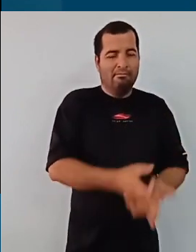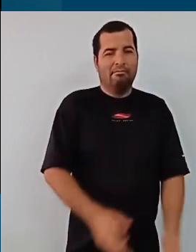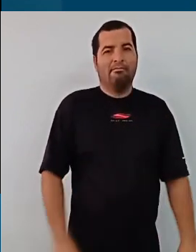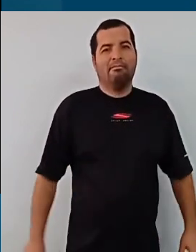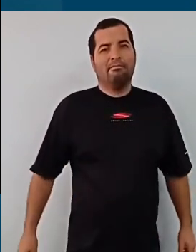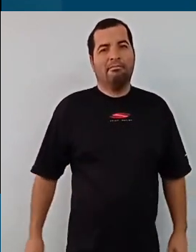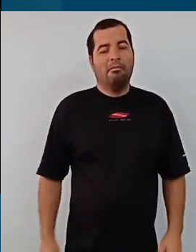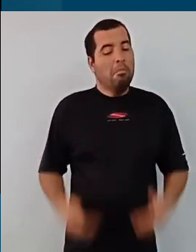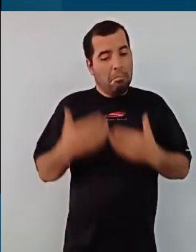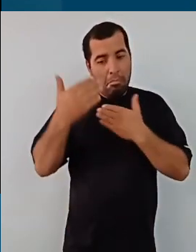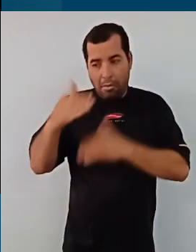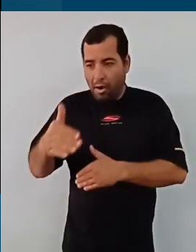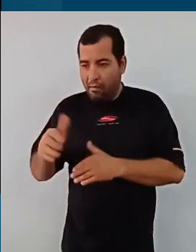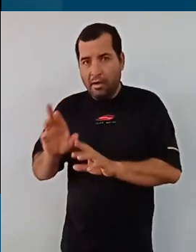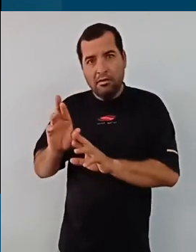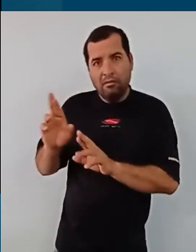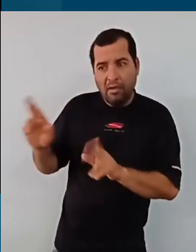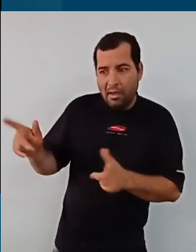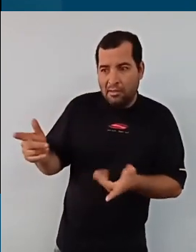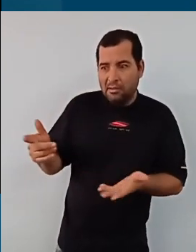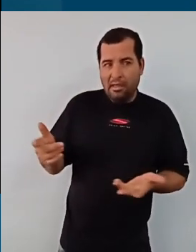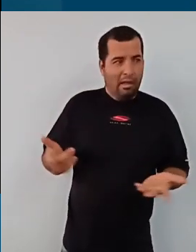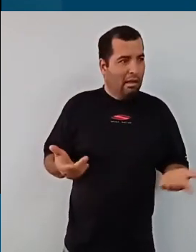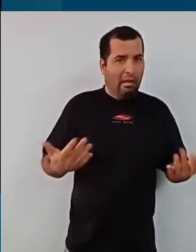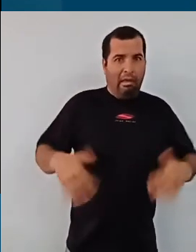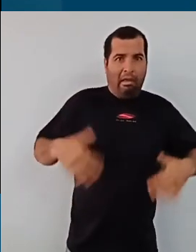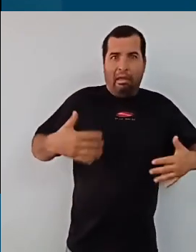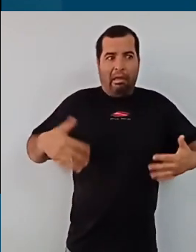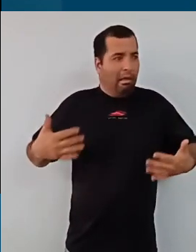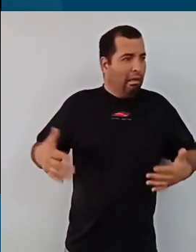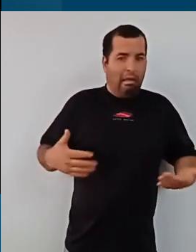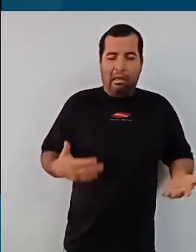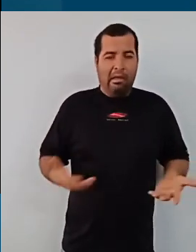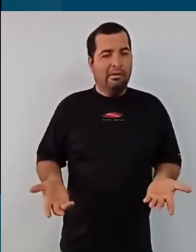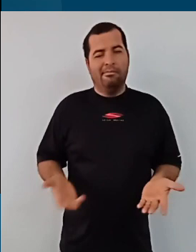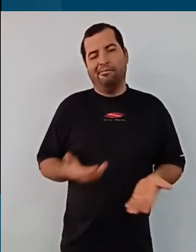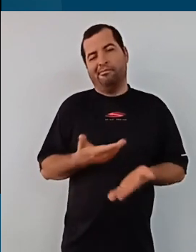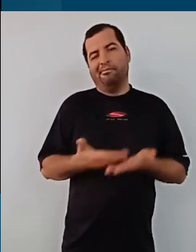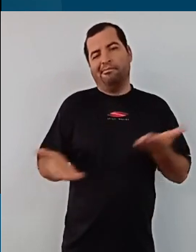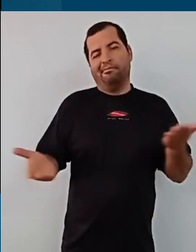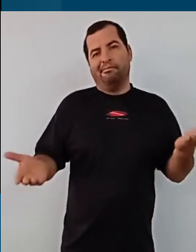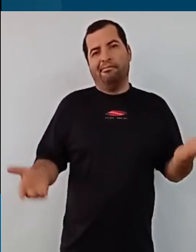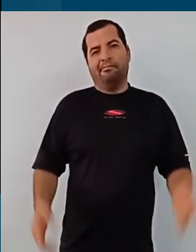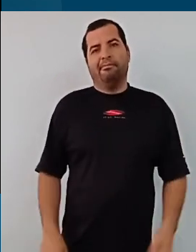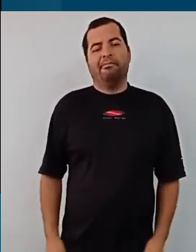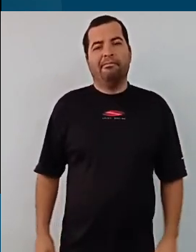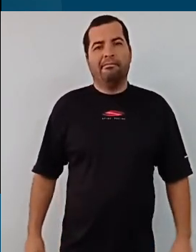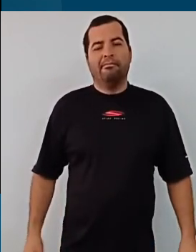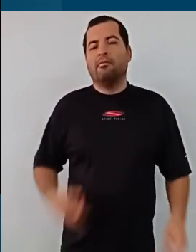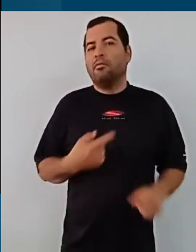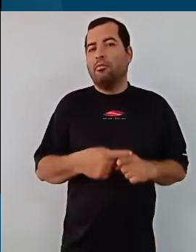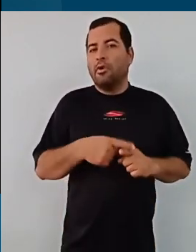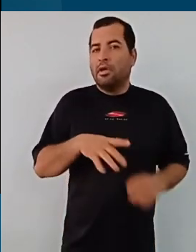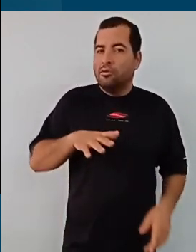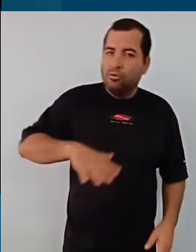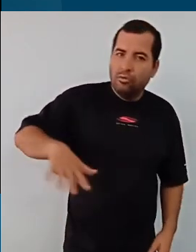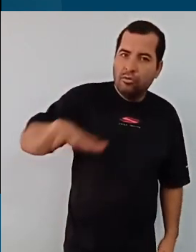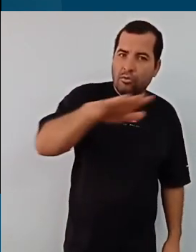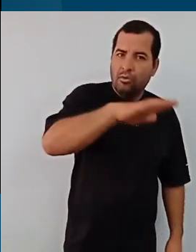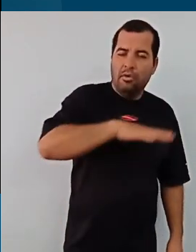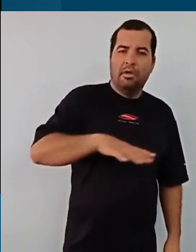Quando ele chegar na prova, não vai cair exatamente aquela questão, fracasso. Porque a gente está